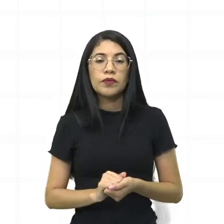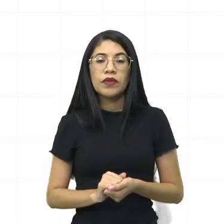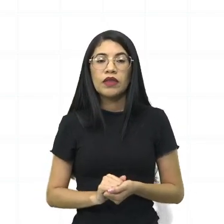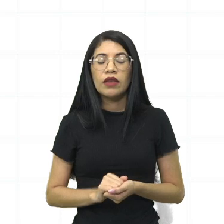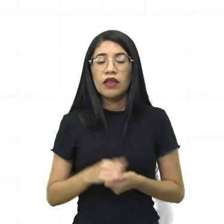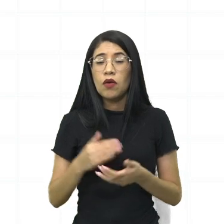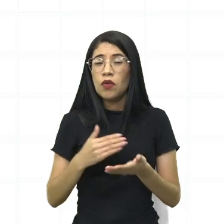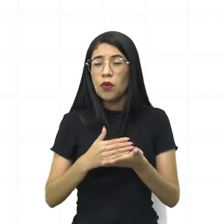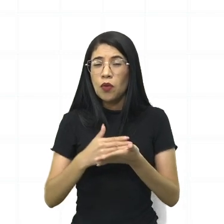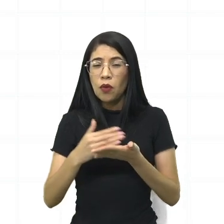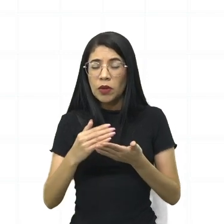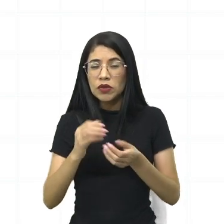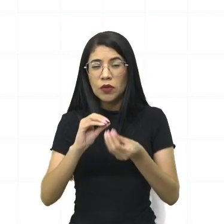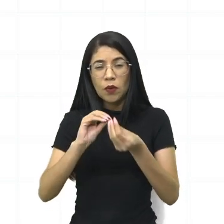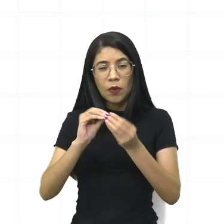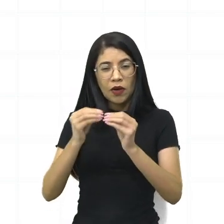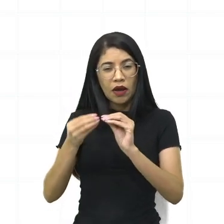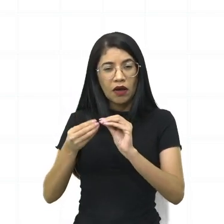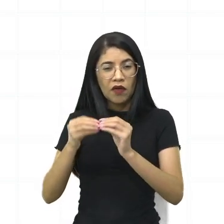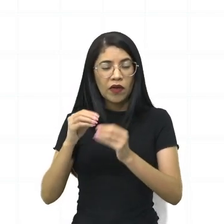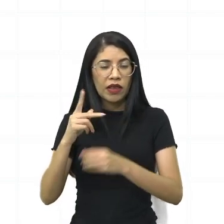nós